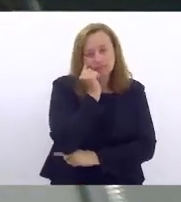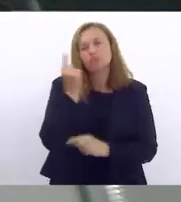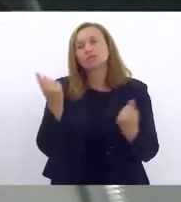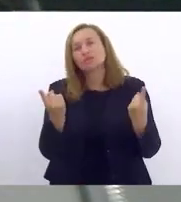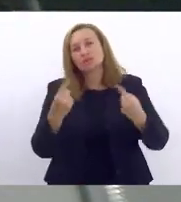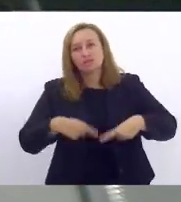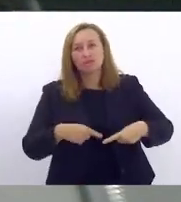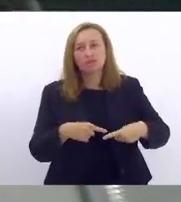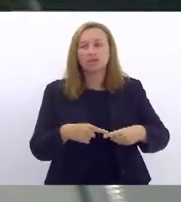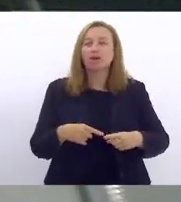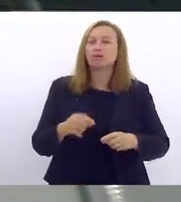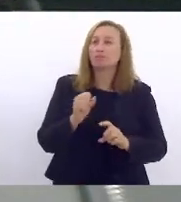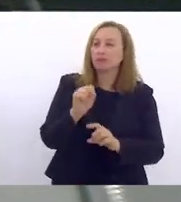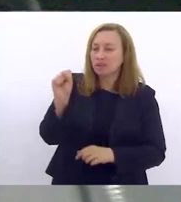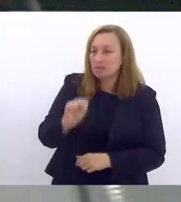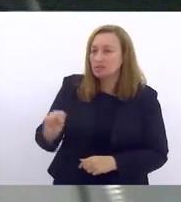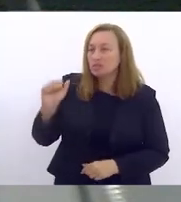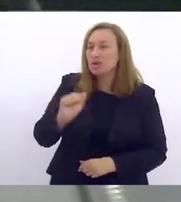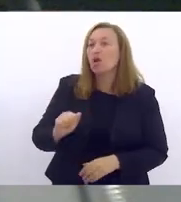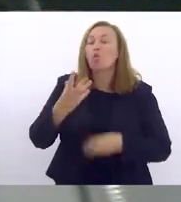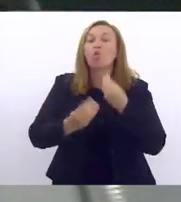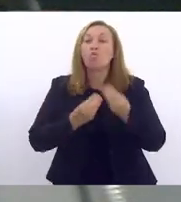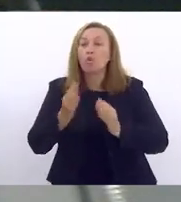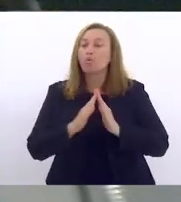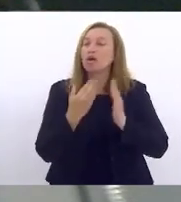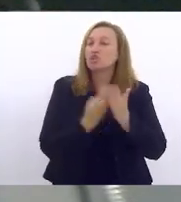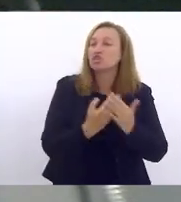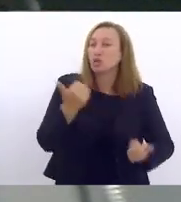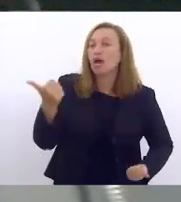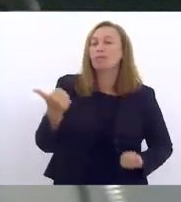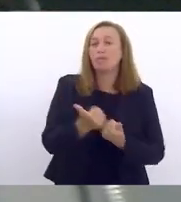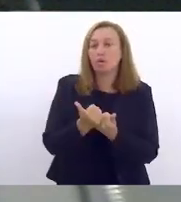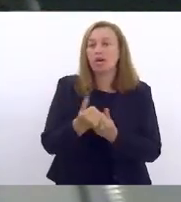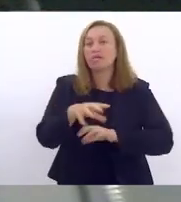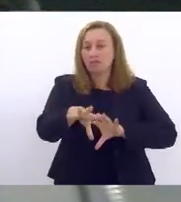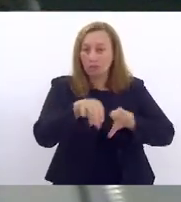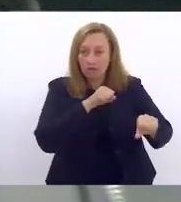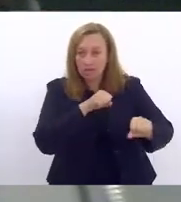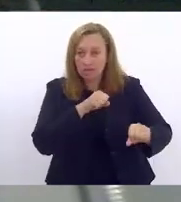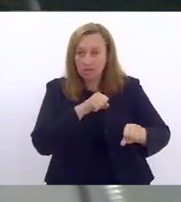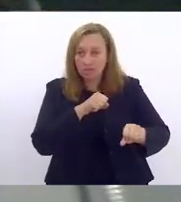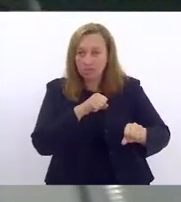desafiado pela associação, como que a escola poderia contribuir com a formação